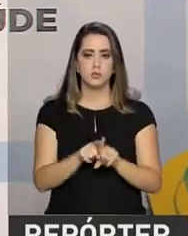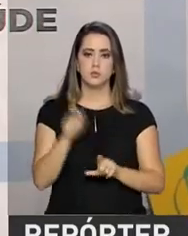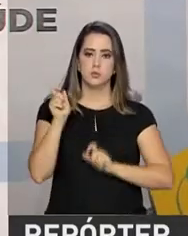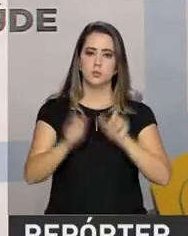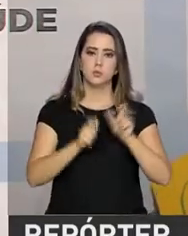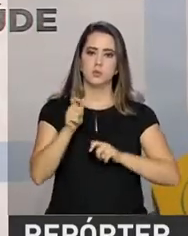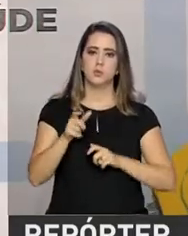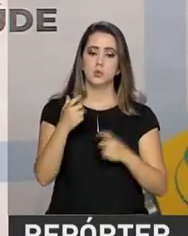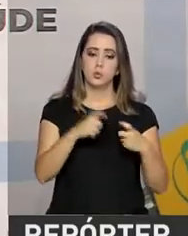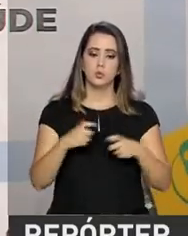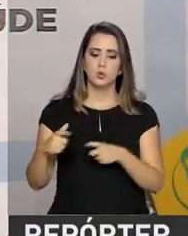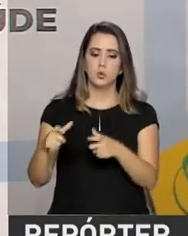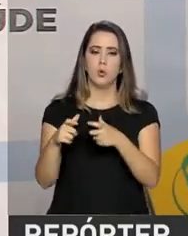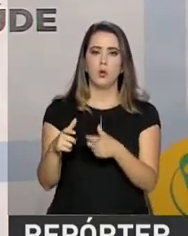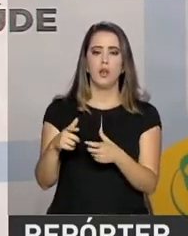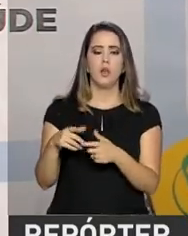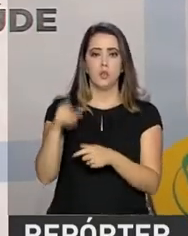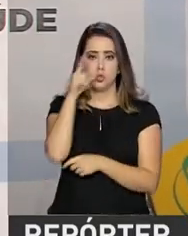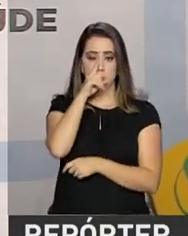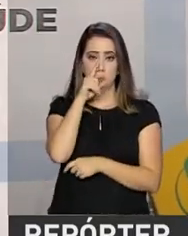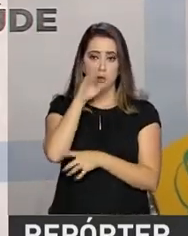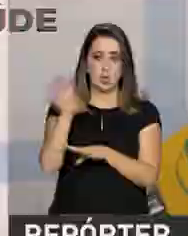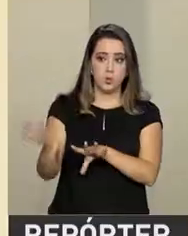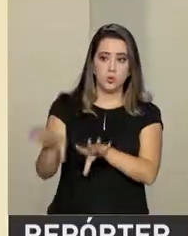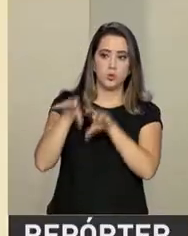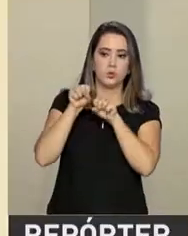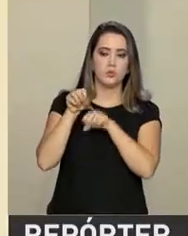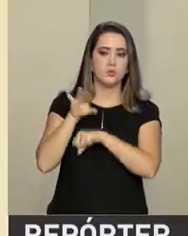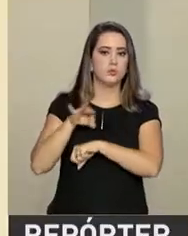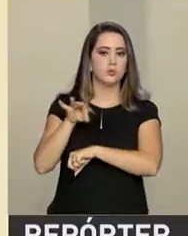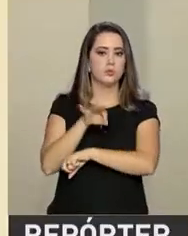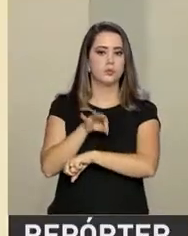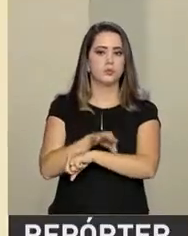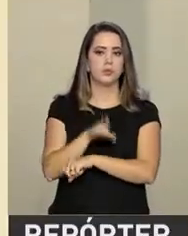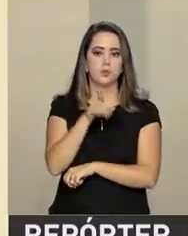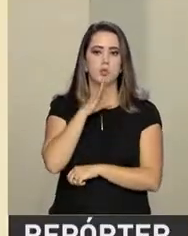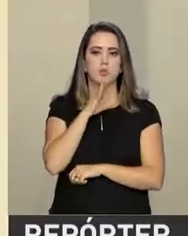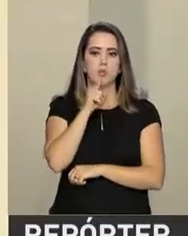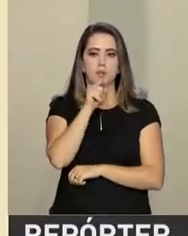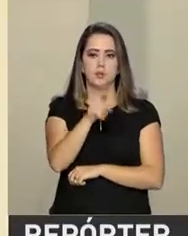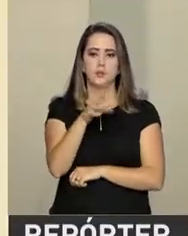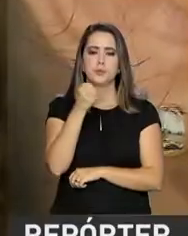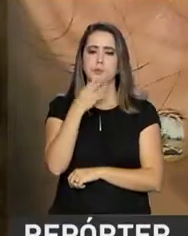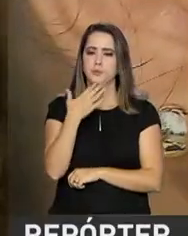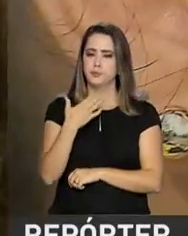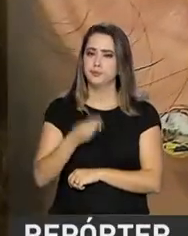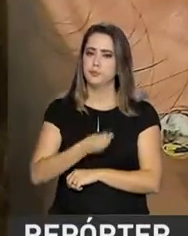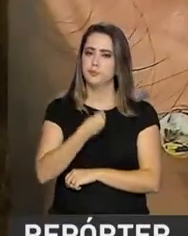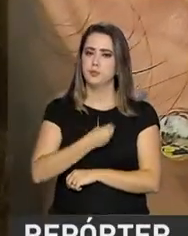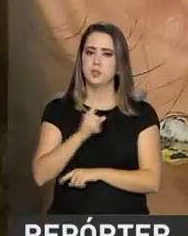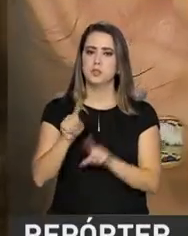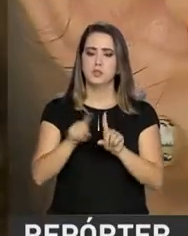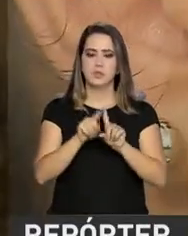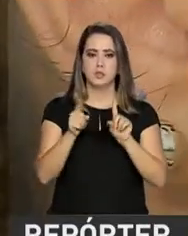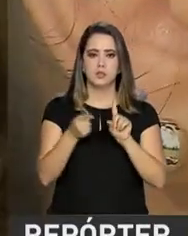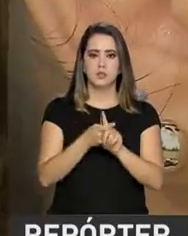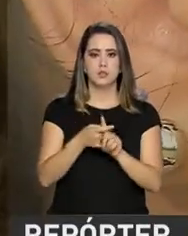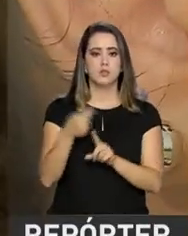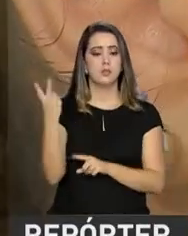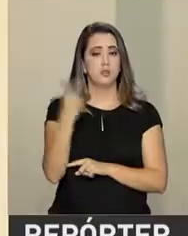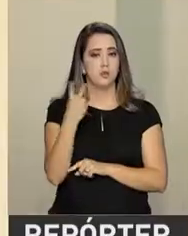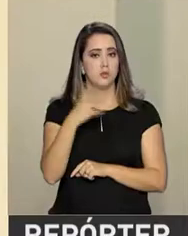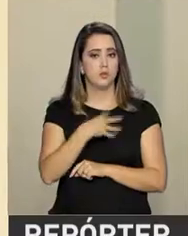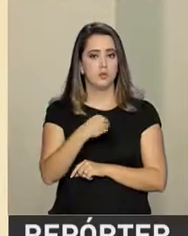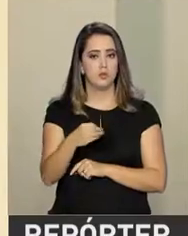que estão em áreas de risco de contaminação da febre amarela a ana beatriz conhece bem essa rotina ela está grávida do segundo filho